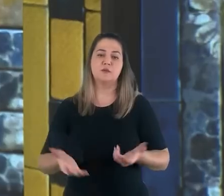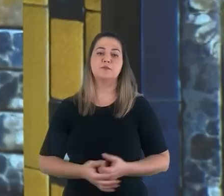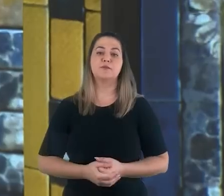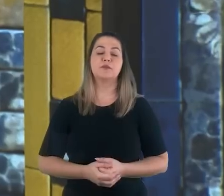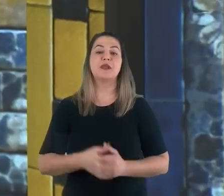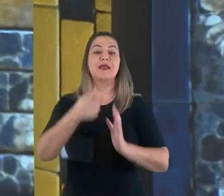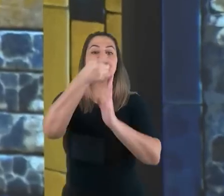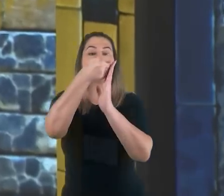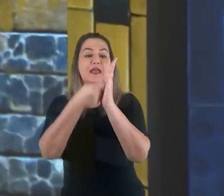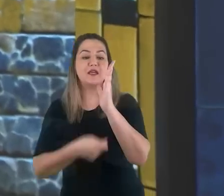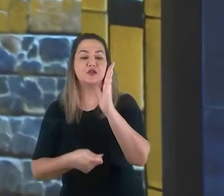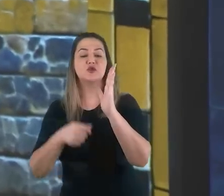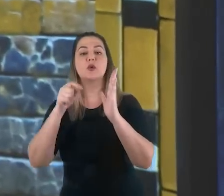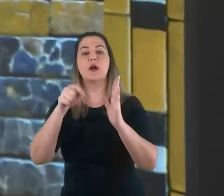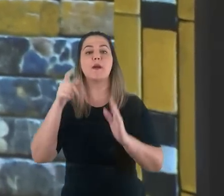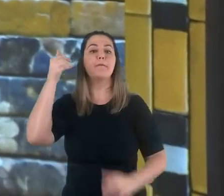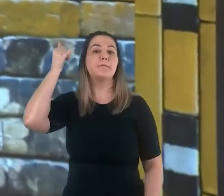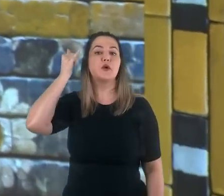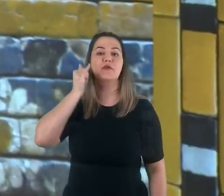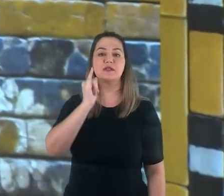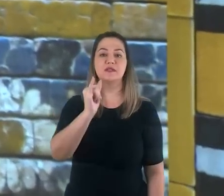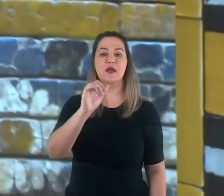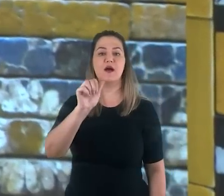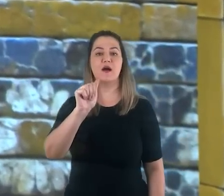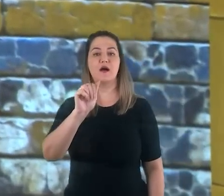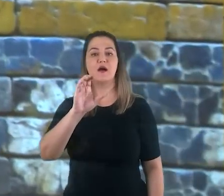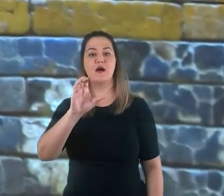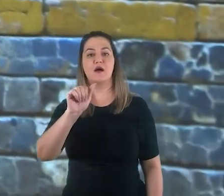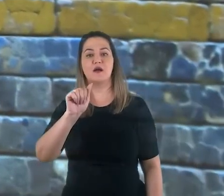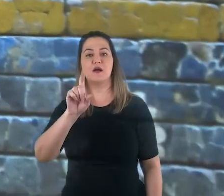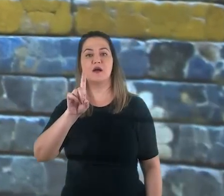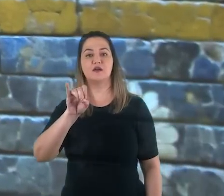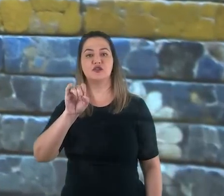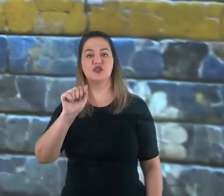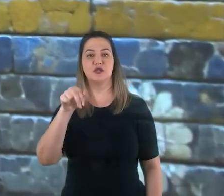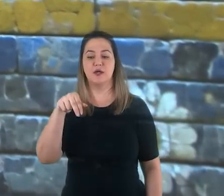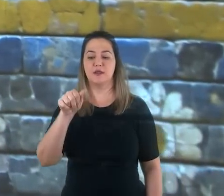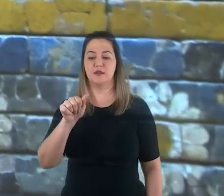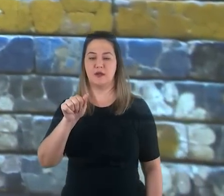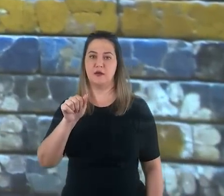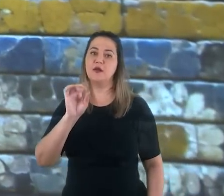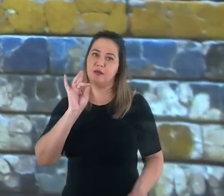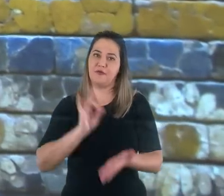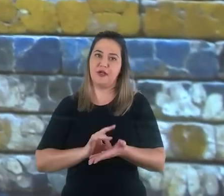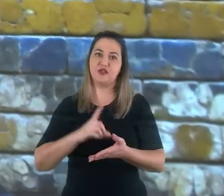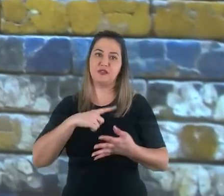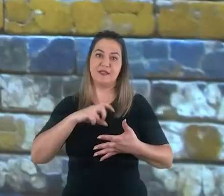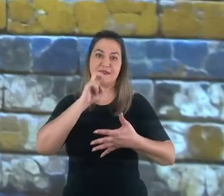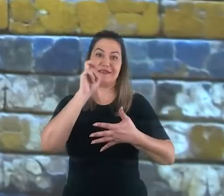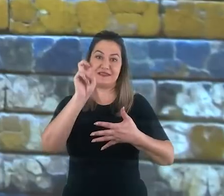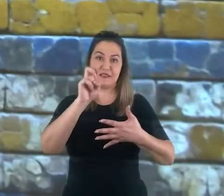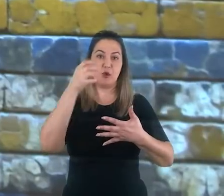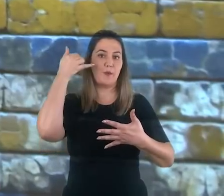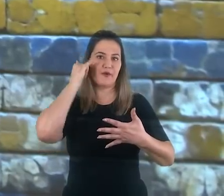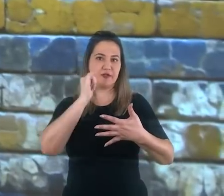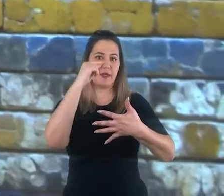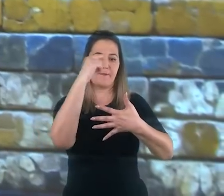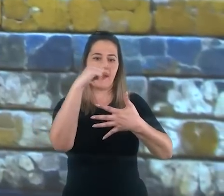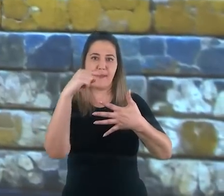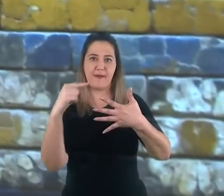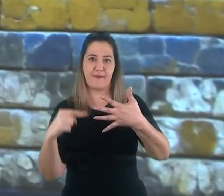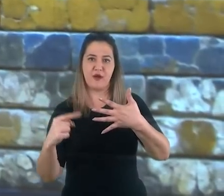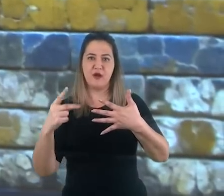são chamados de profecias acadianas. Na verdade, eles são um conjunto de 5 profecias da antiga